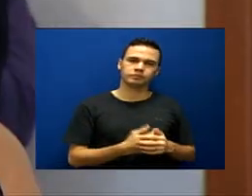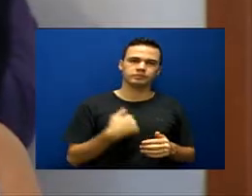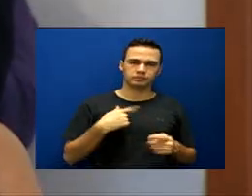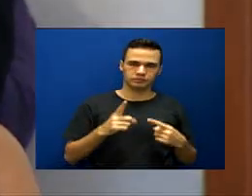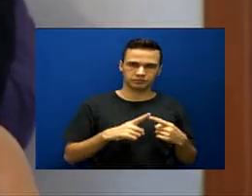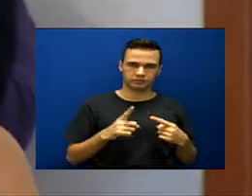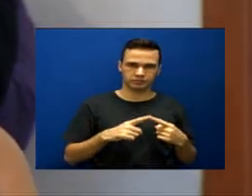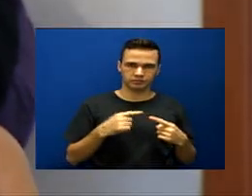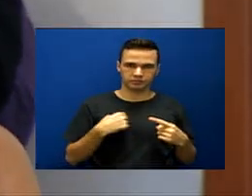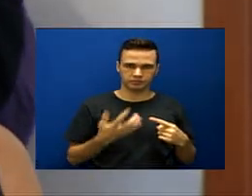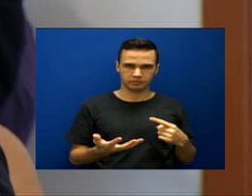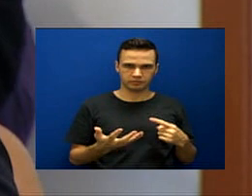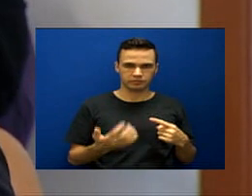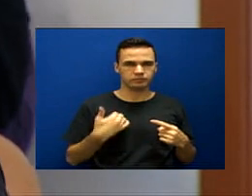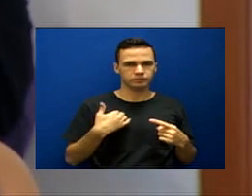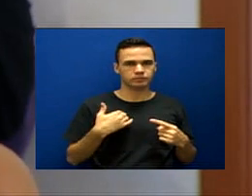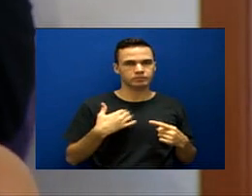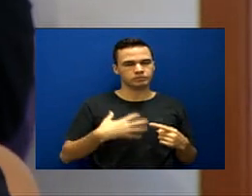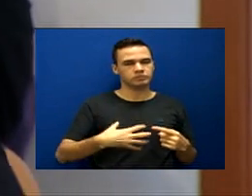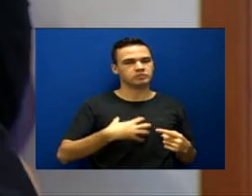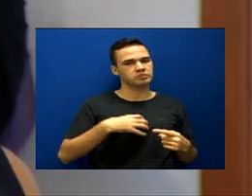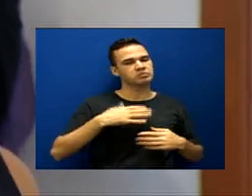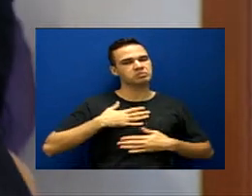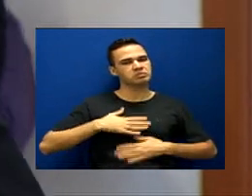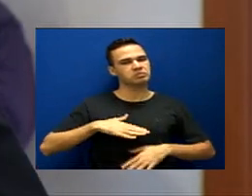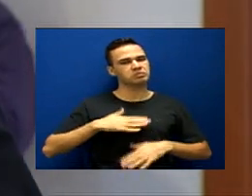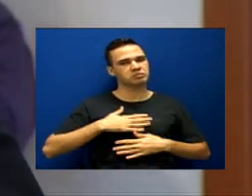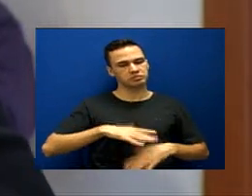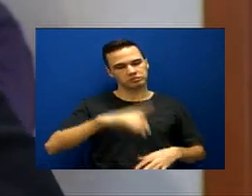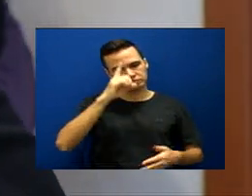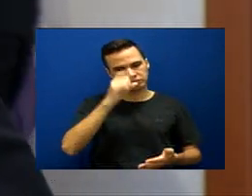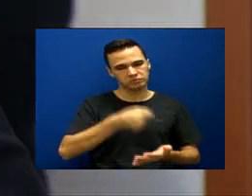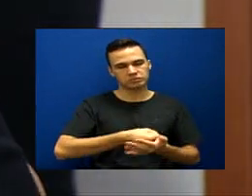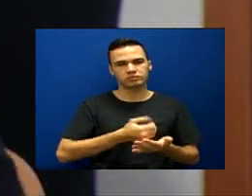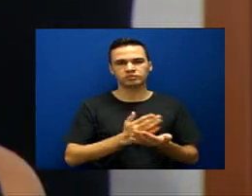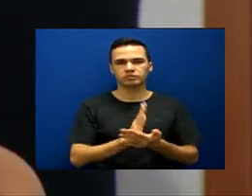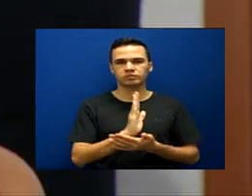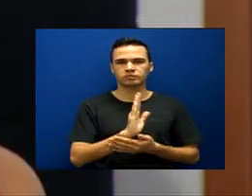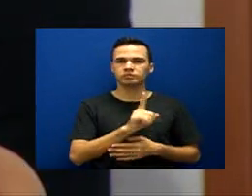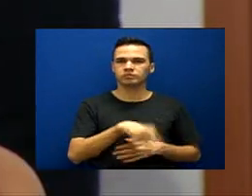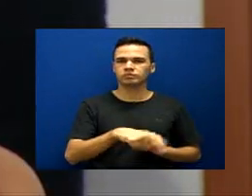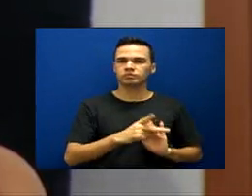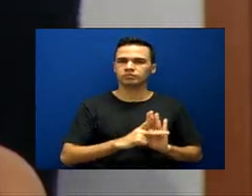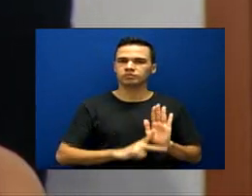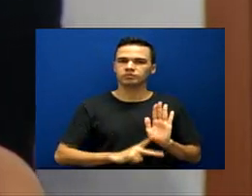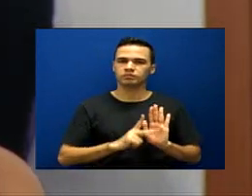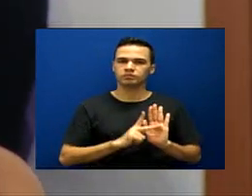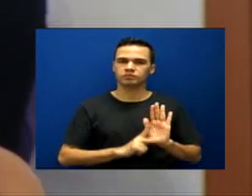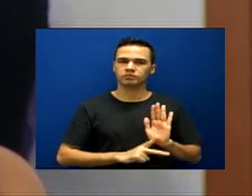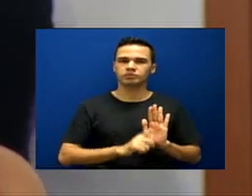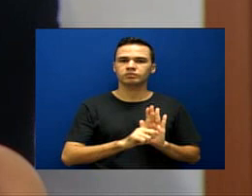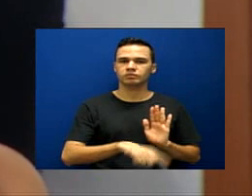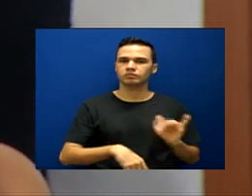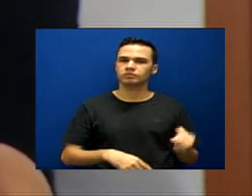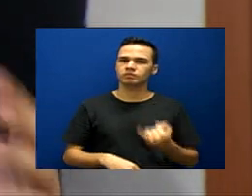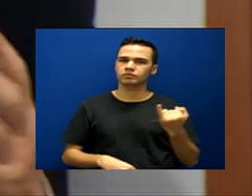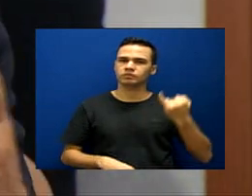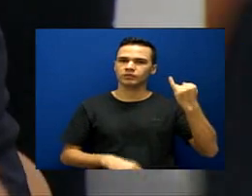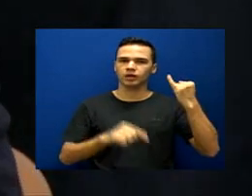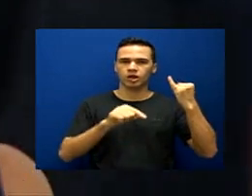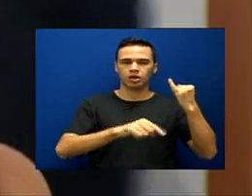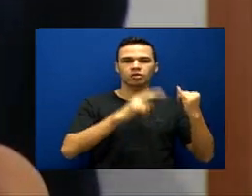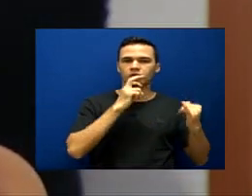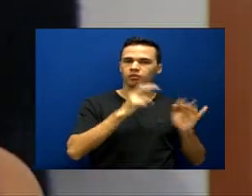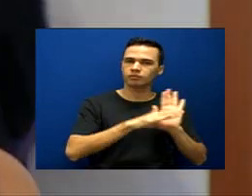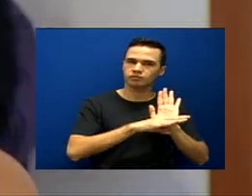lugar, quero dizer que eu fico muito bem à vontade para votar a favor desse projeto, que eu acho que aquilo que é importante para Sorocaba,